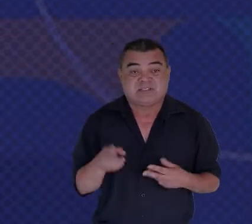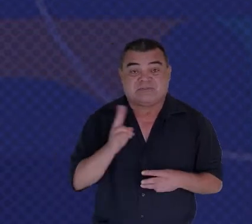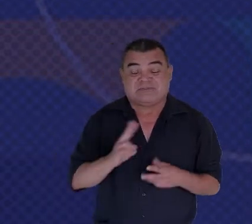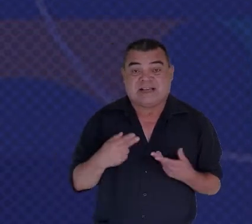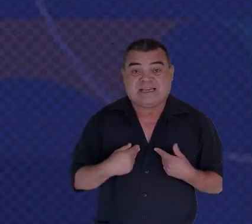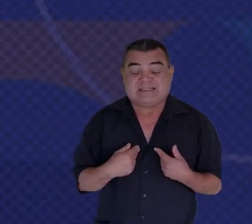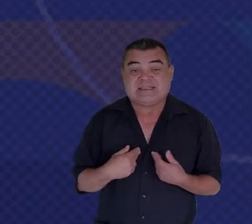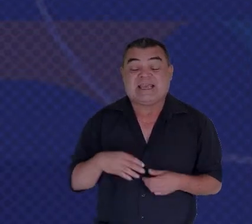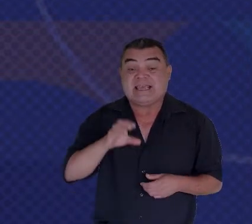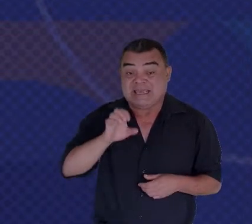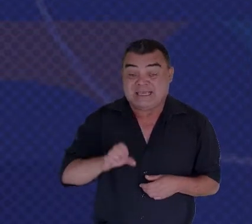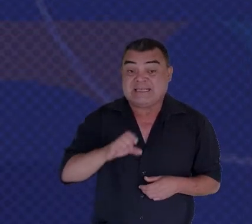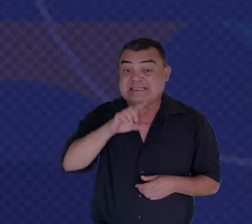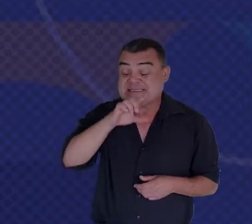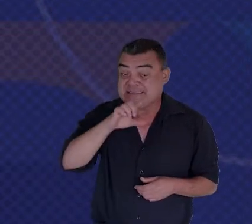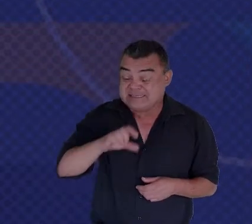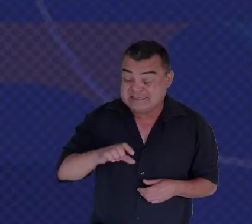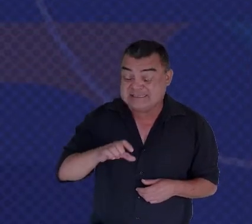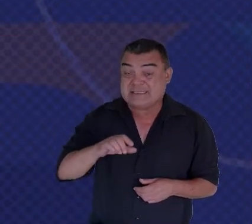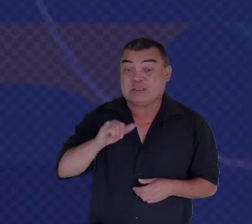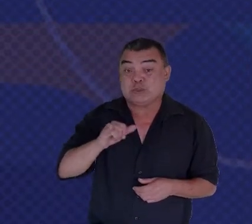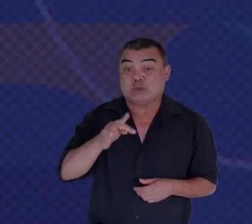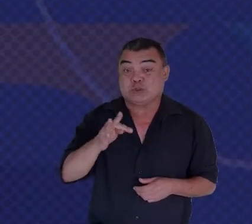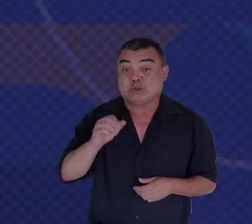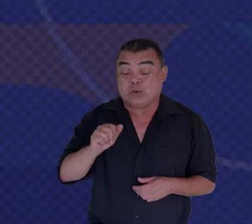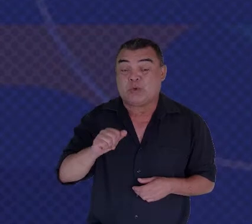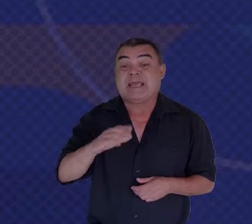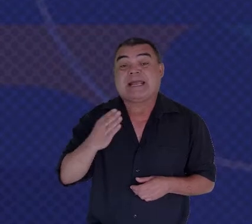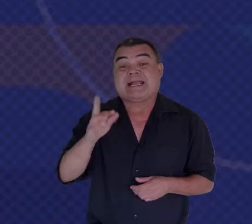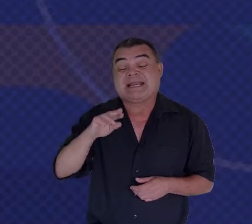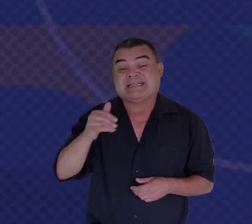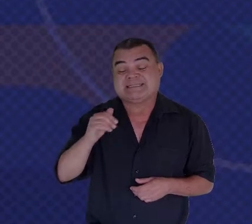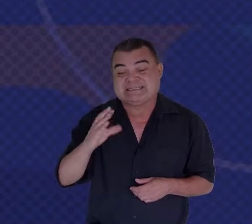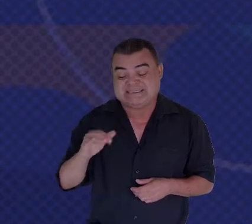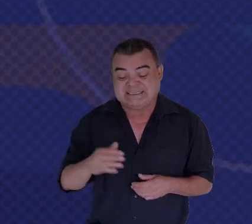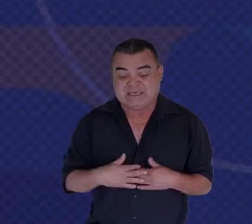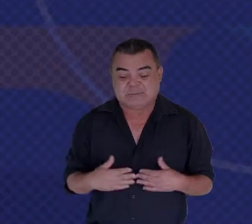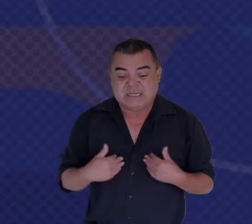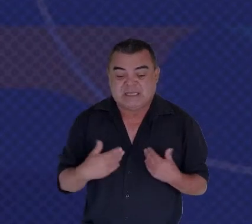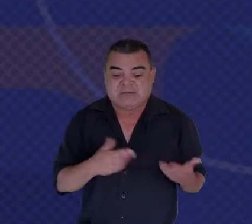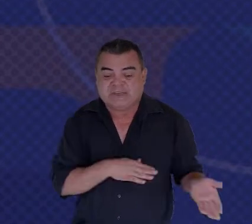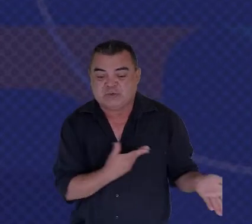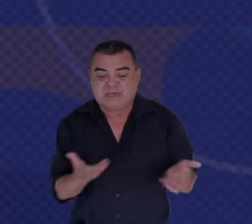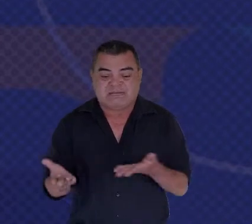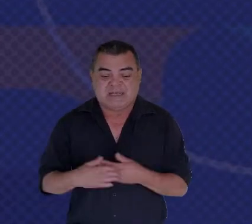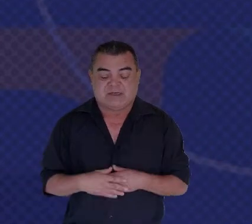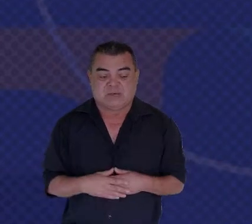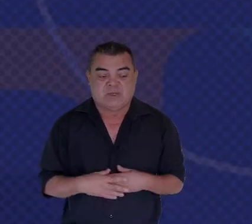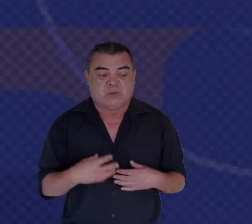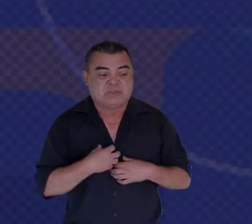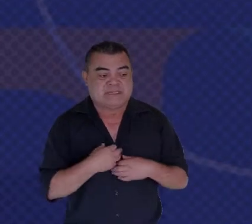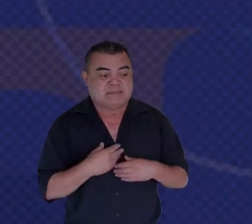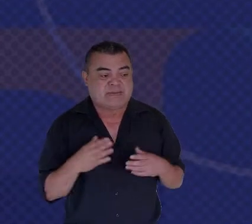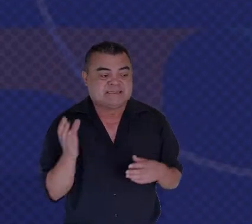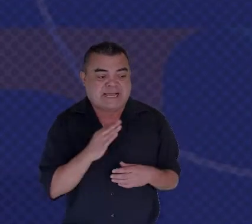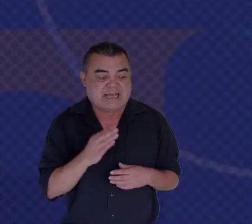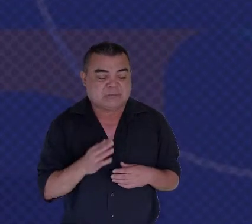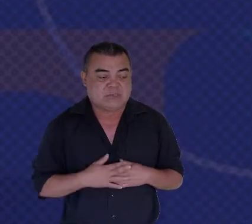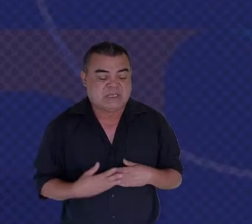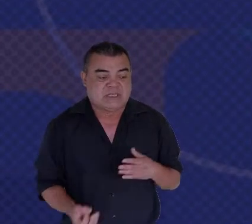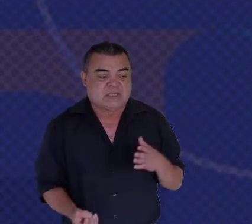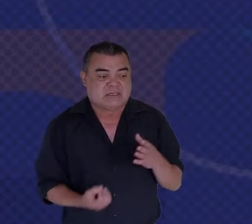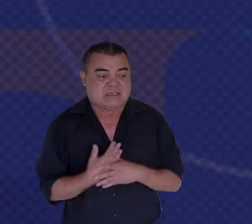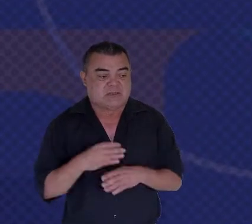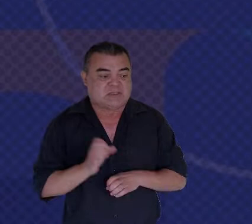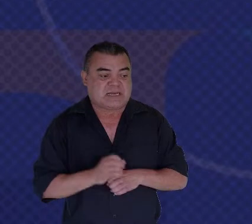chamar nosso tema de esses trocar a cia essa licitação Então mas decisão é que em vez de nos levarem a um estado mais ágil cria um estado